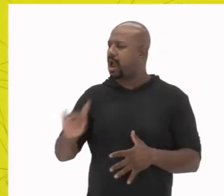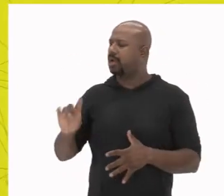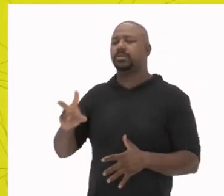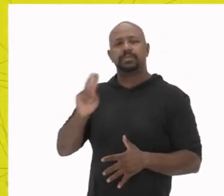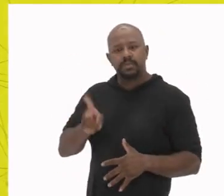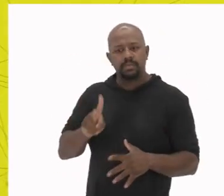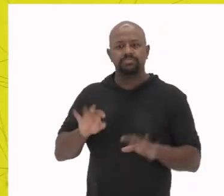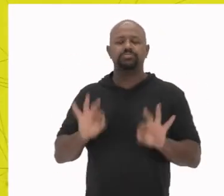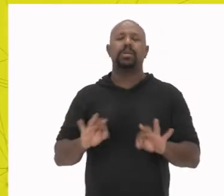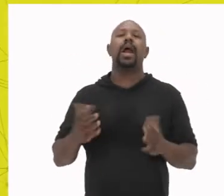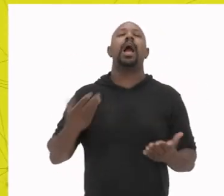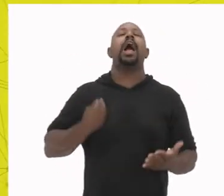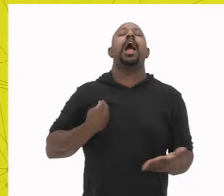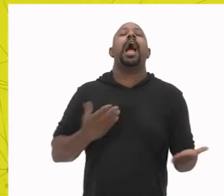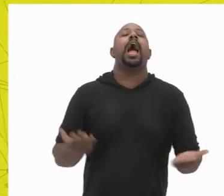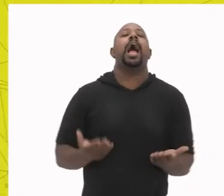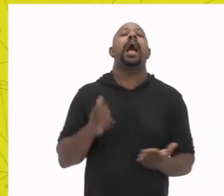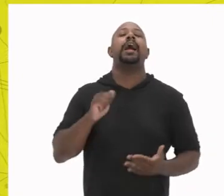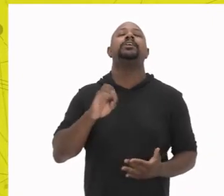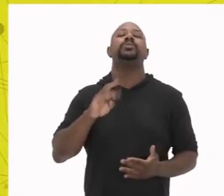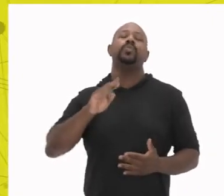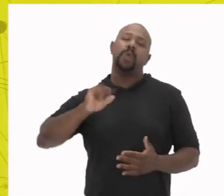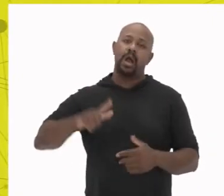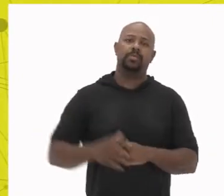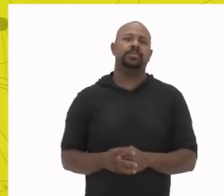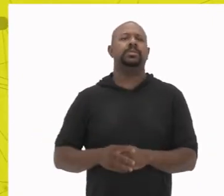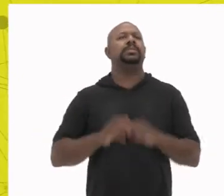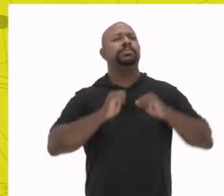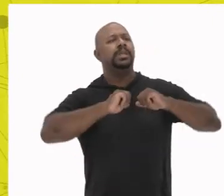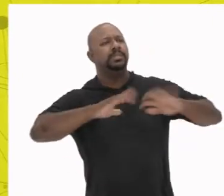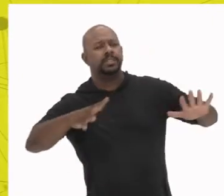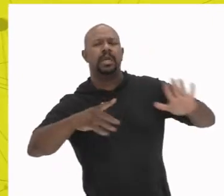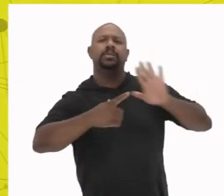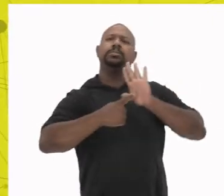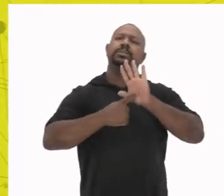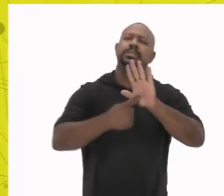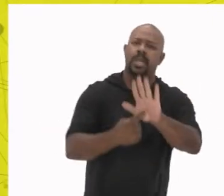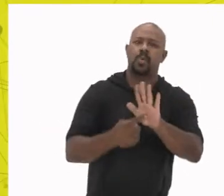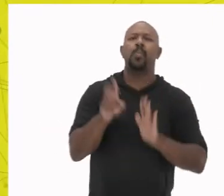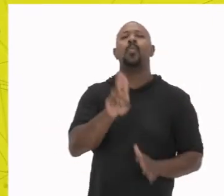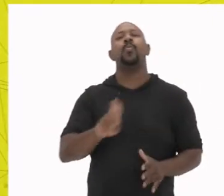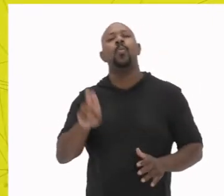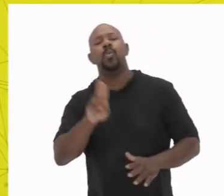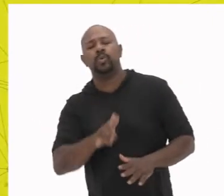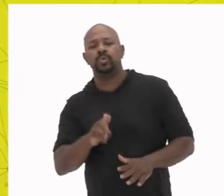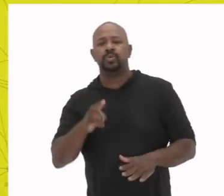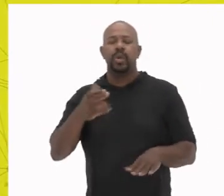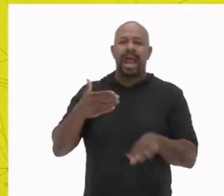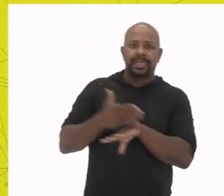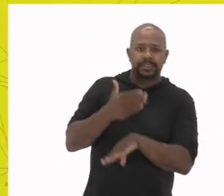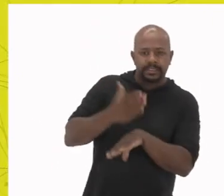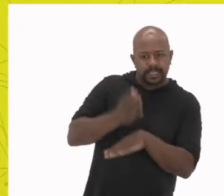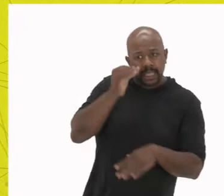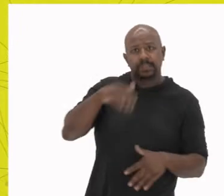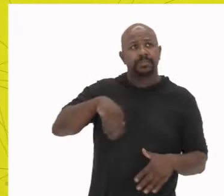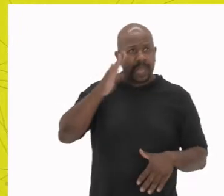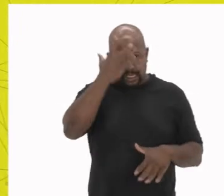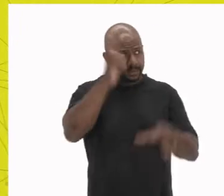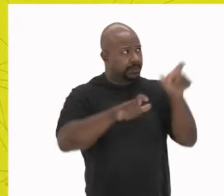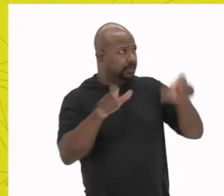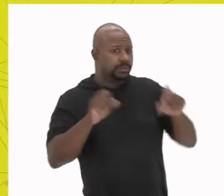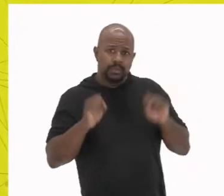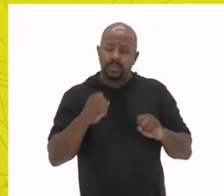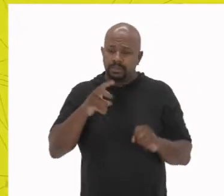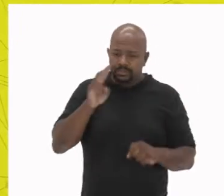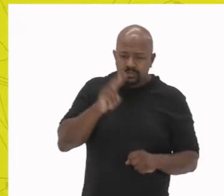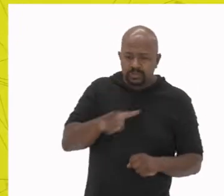itens do acervo sempre estejam em dia. Disseminação, exposição, uso e acesso, permitindo que mais